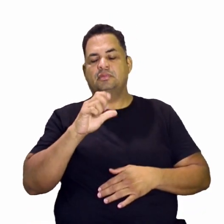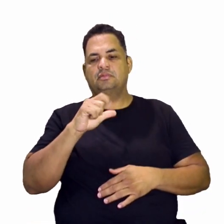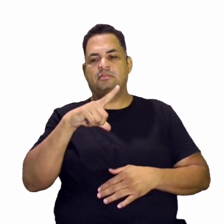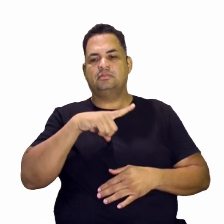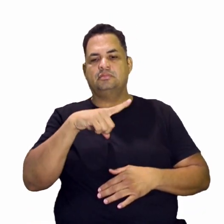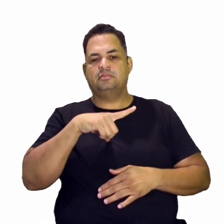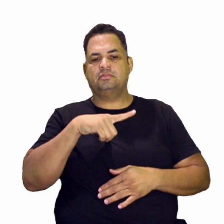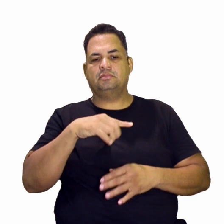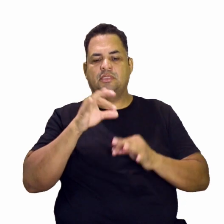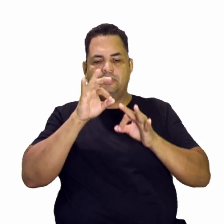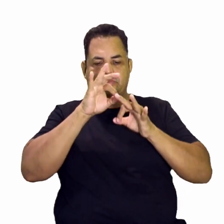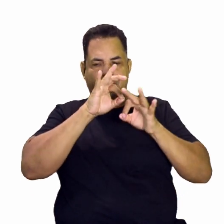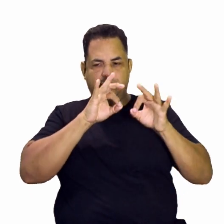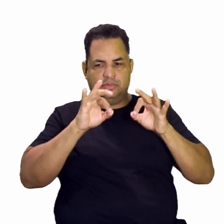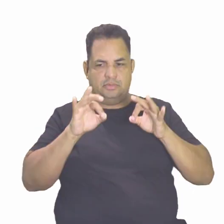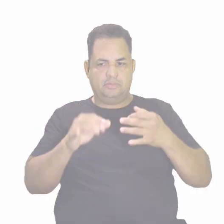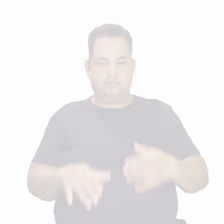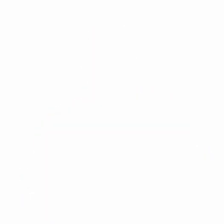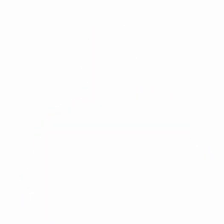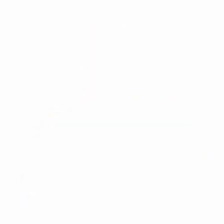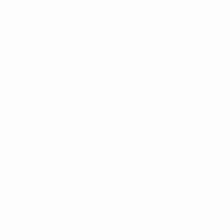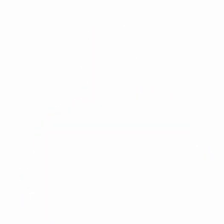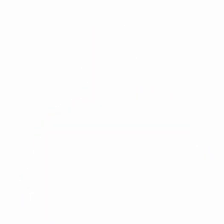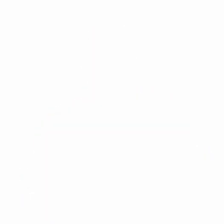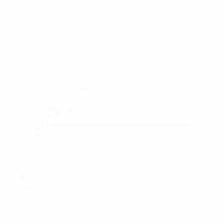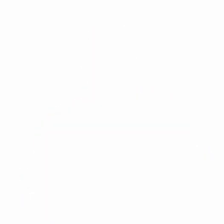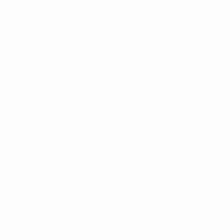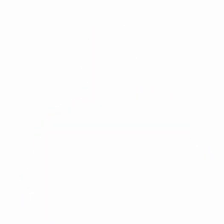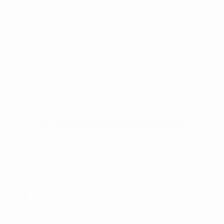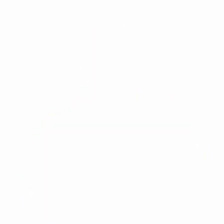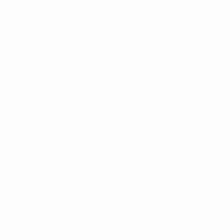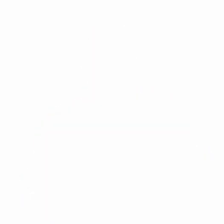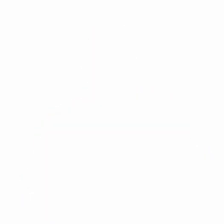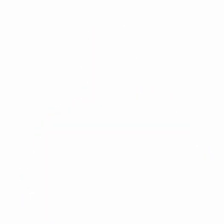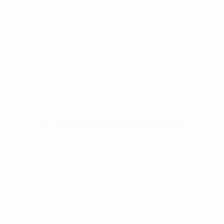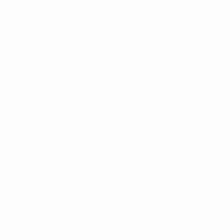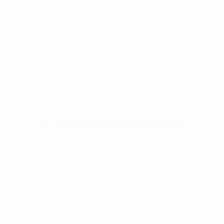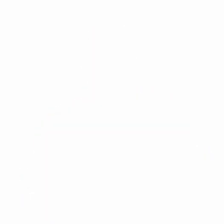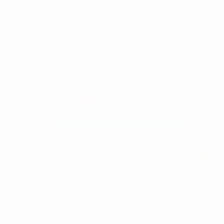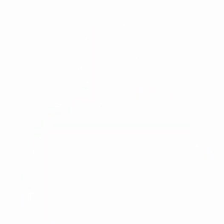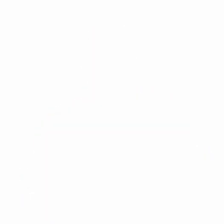tem semente, tá? Sem semente.